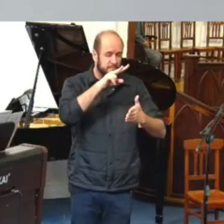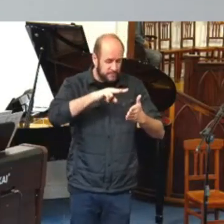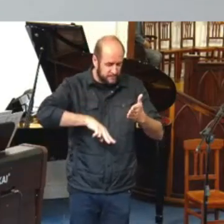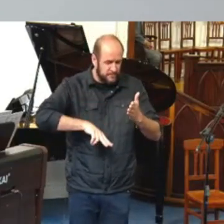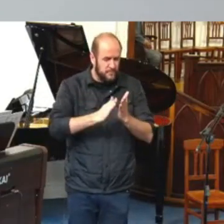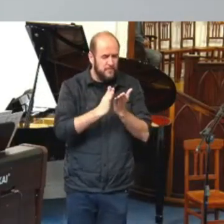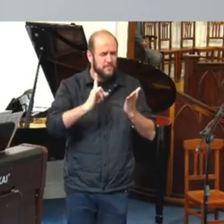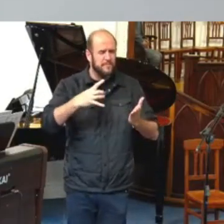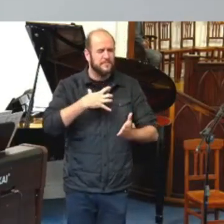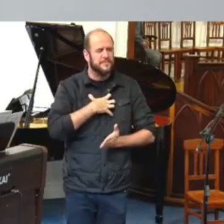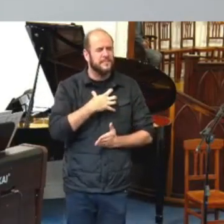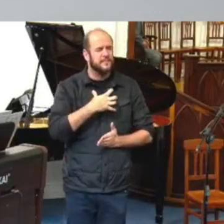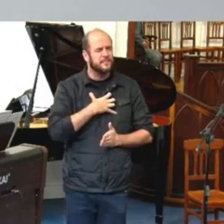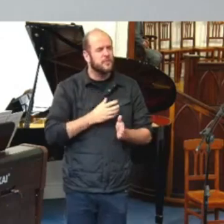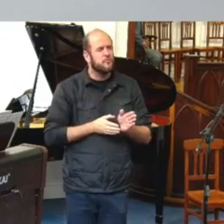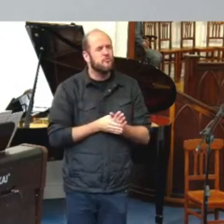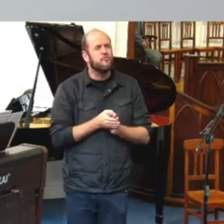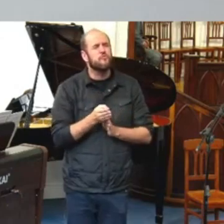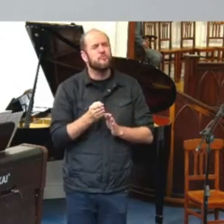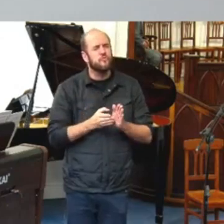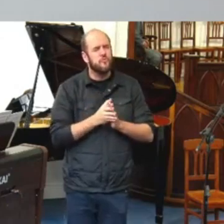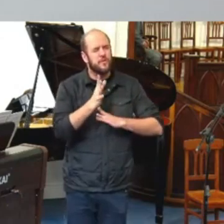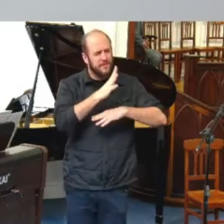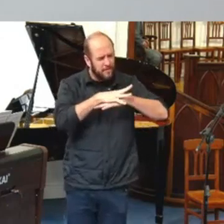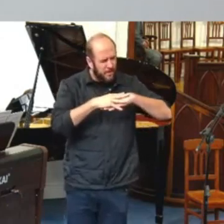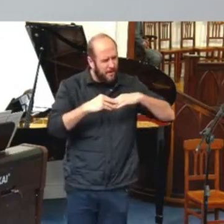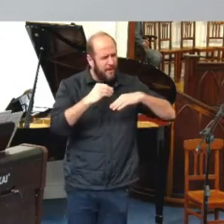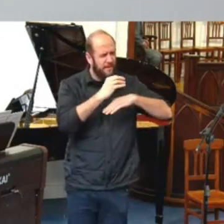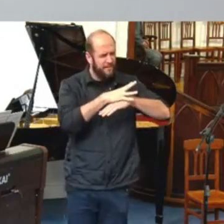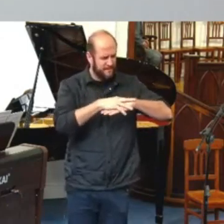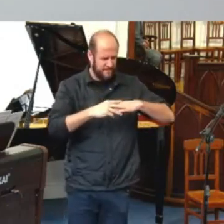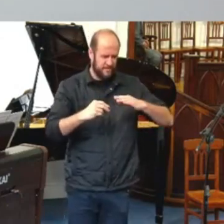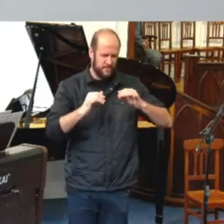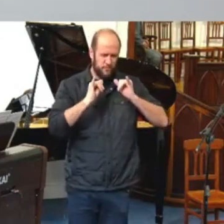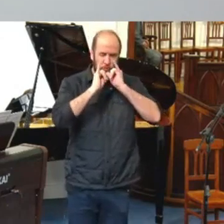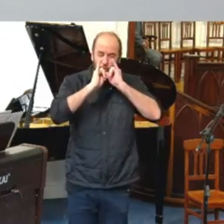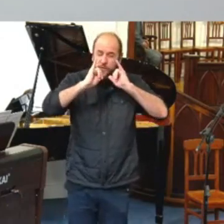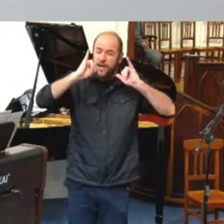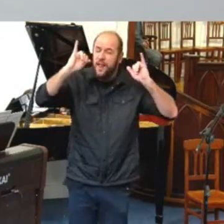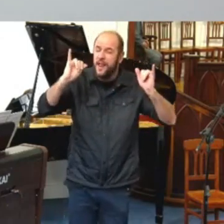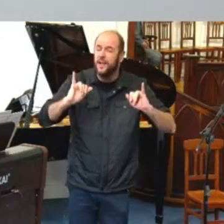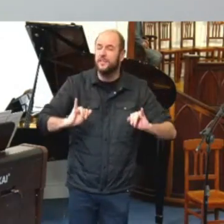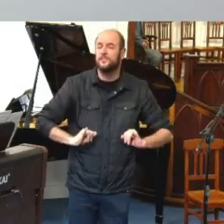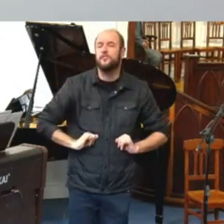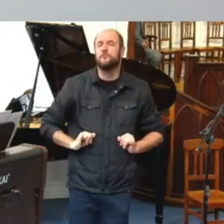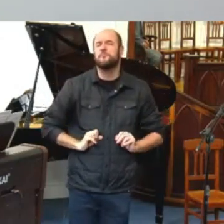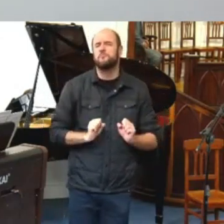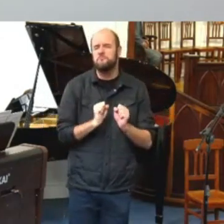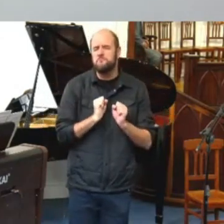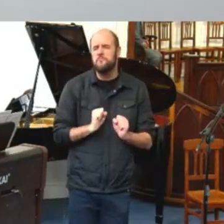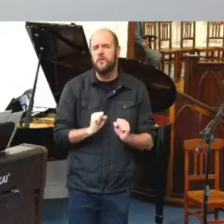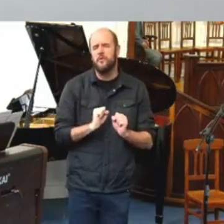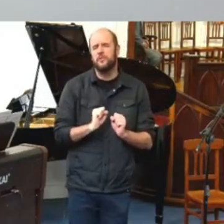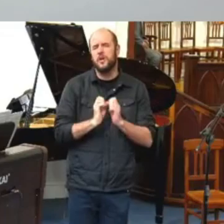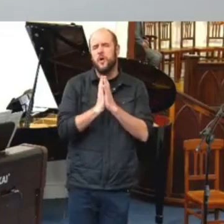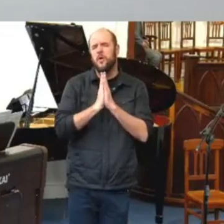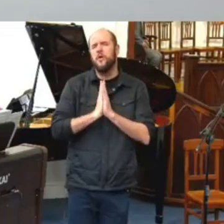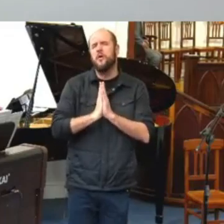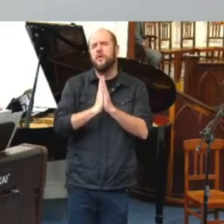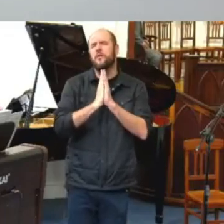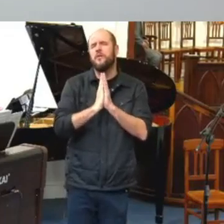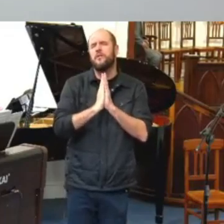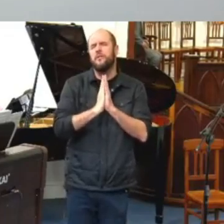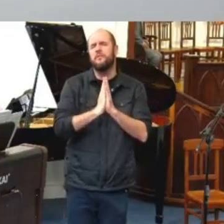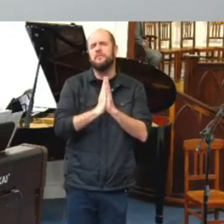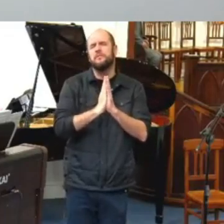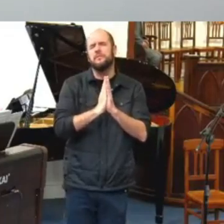palavra, escancarar a voz da dor diante da tua presença em oração, para que o Senhor